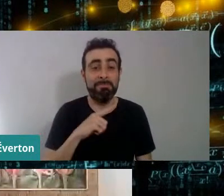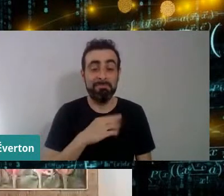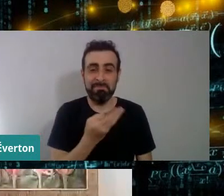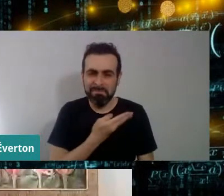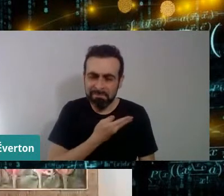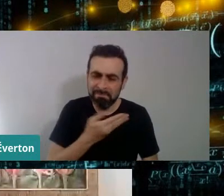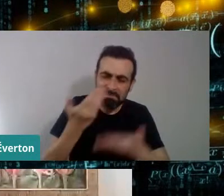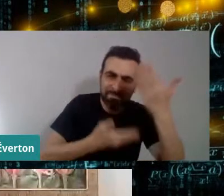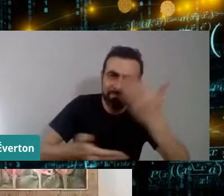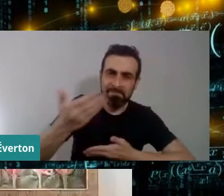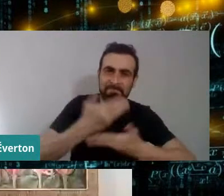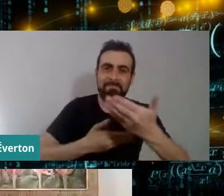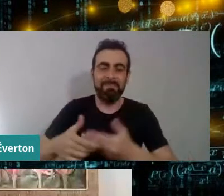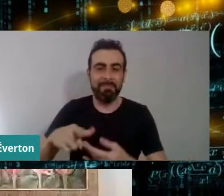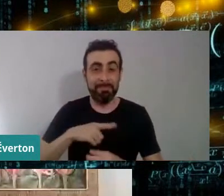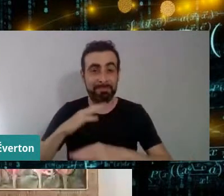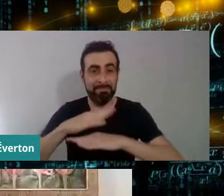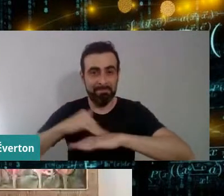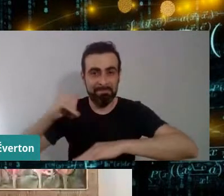querido, né?